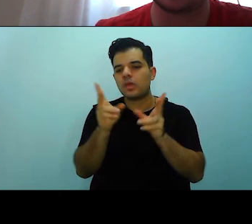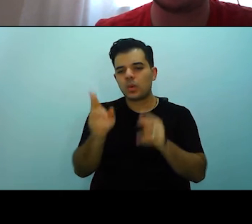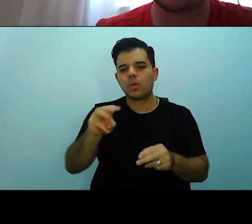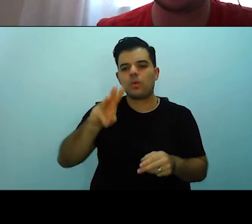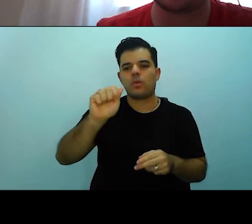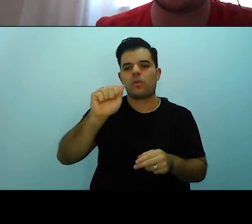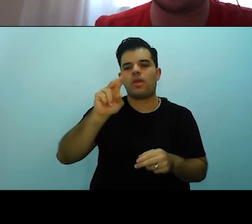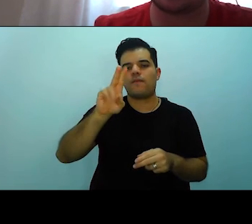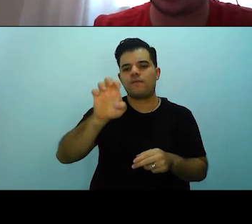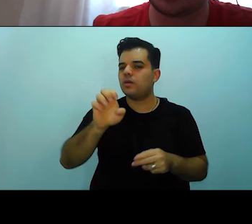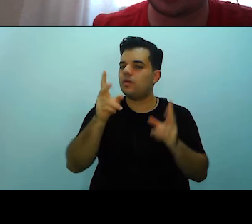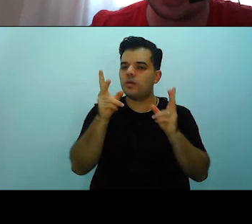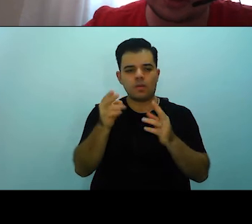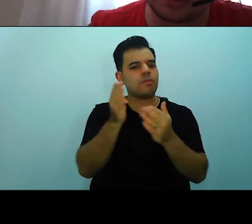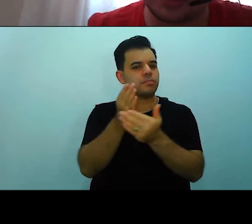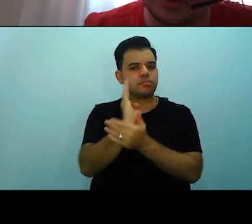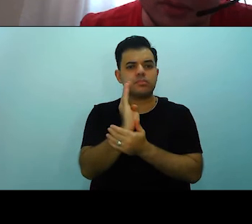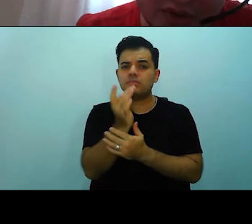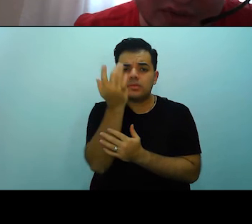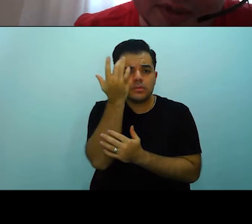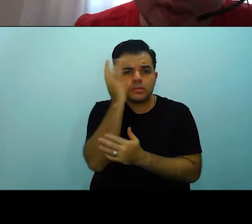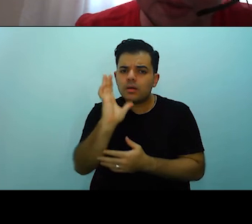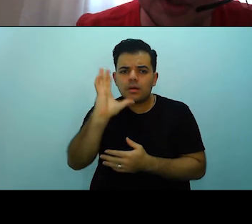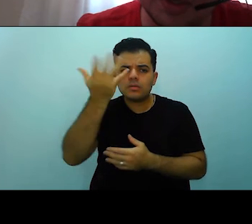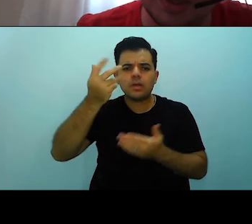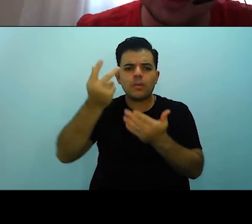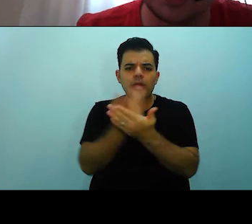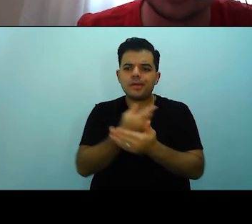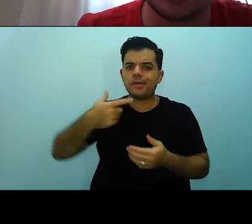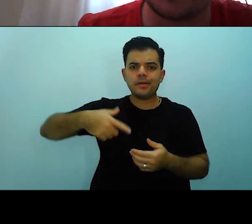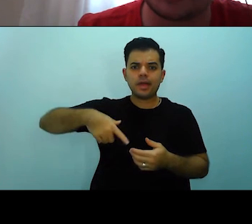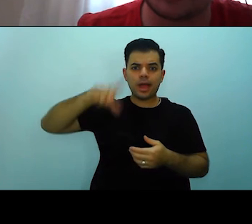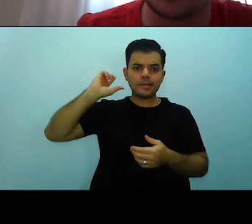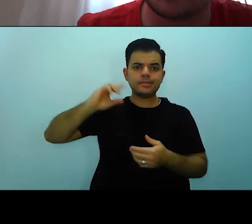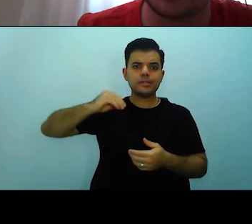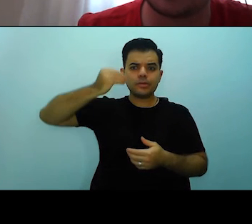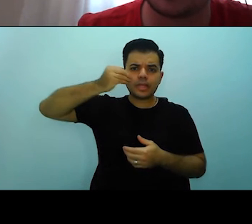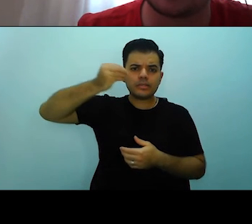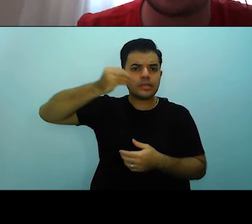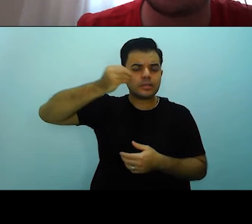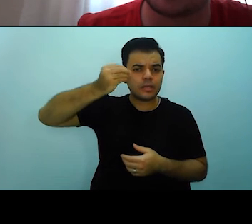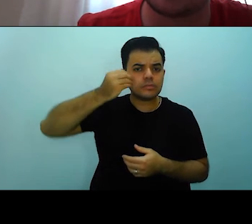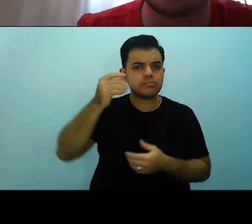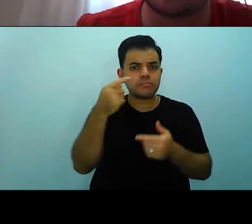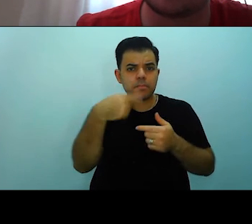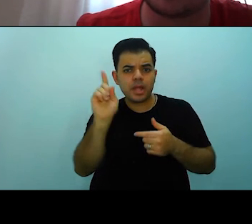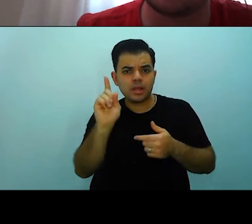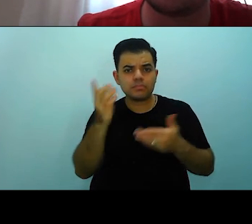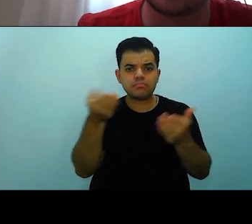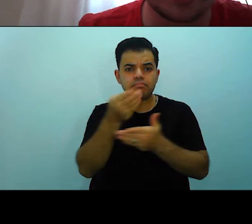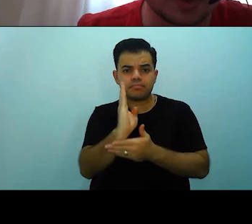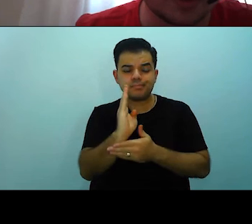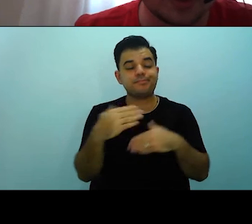e fazer a validação. Eu não sei por que ele está dando erro. Eu testei isso aqui antes de fazer, ele tinha dado certo, mas,